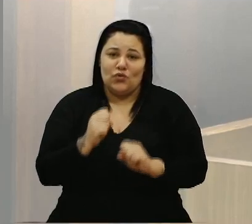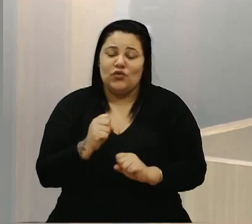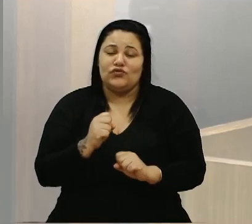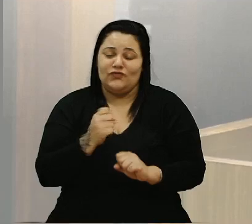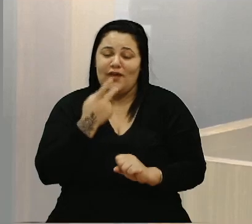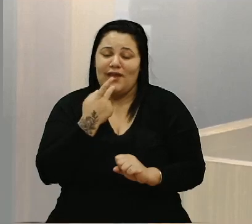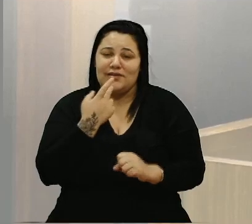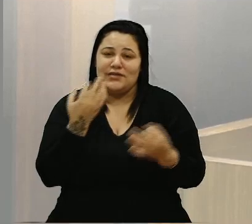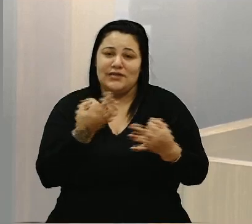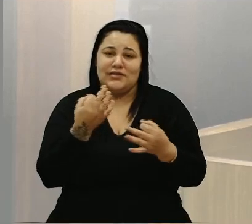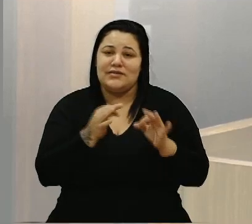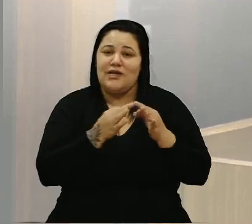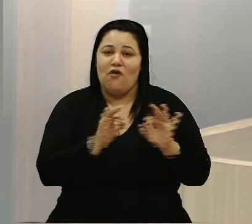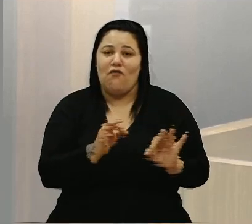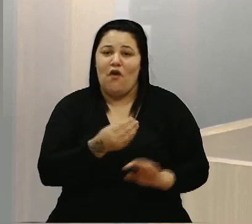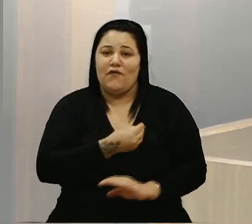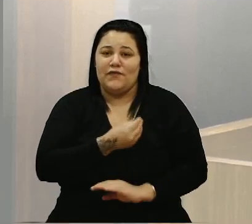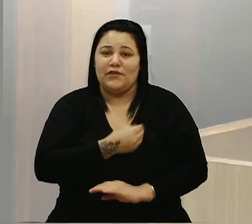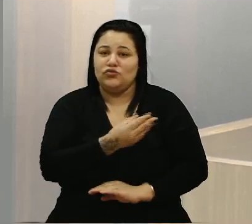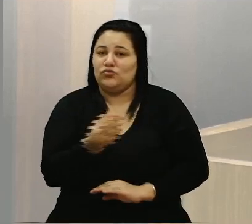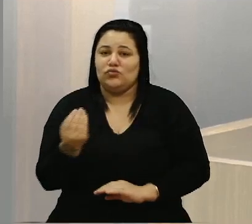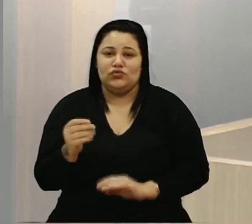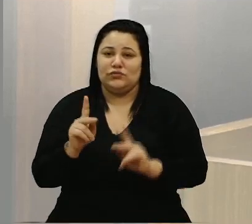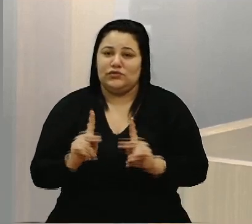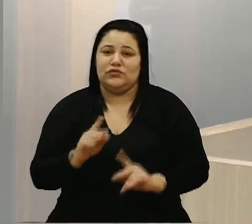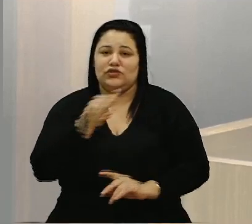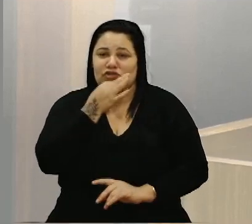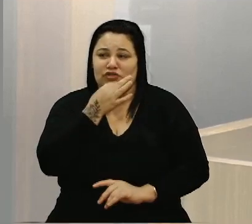vida de muitos caxienses.